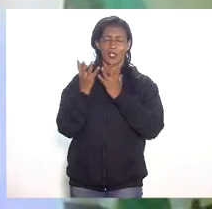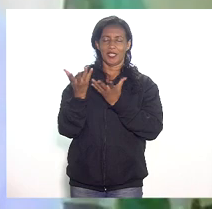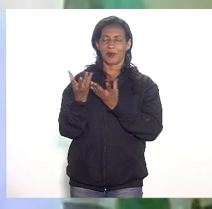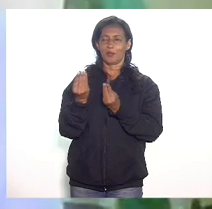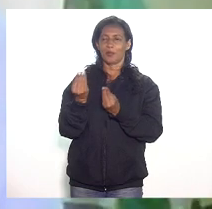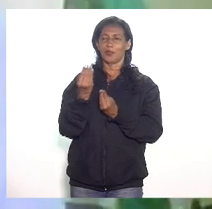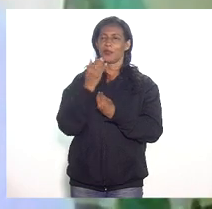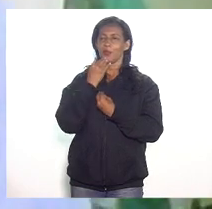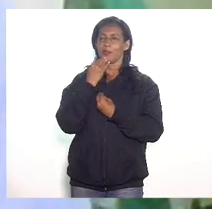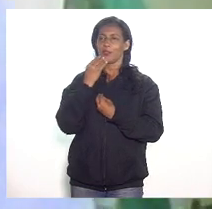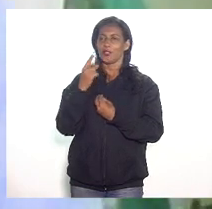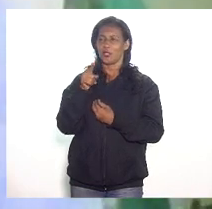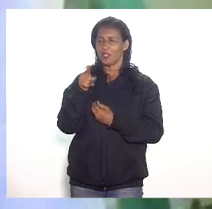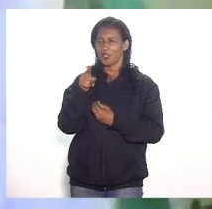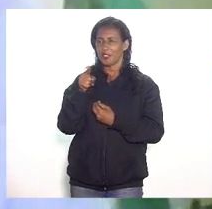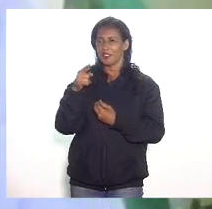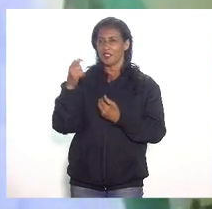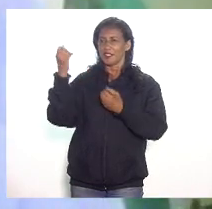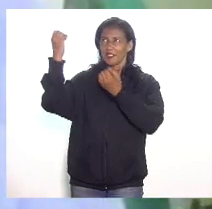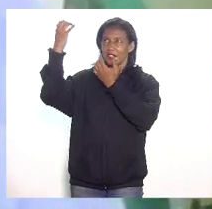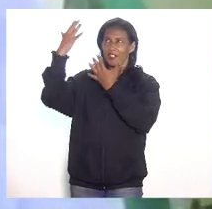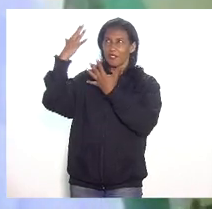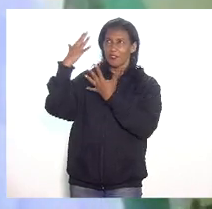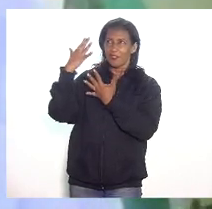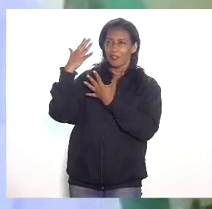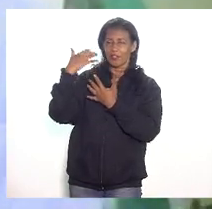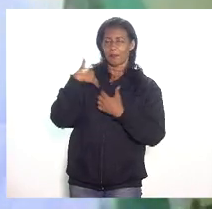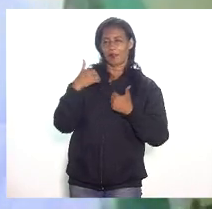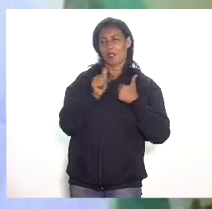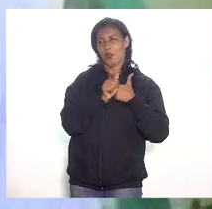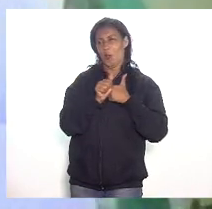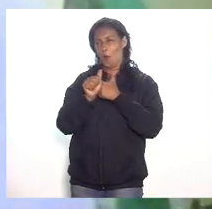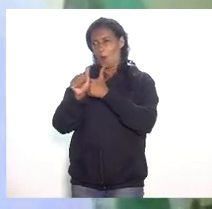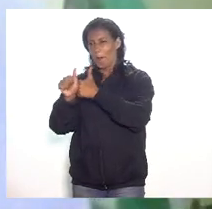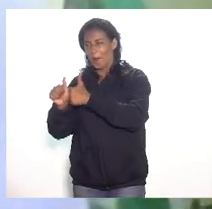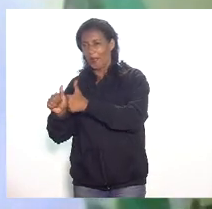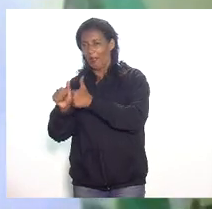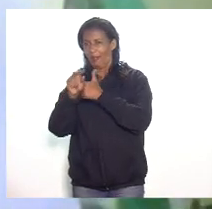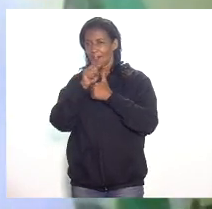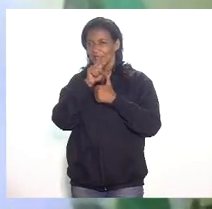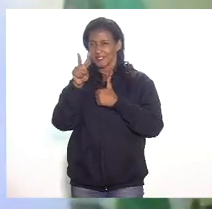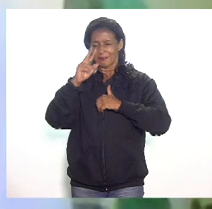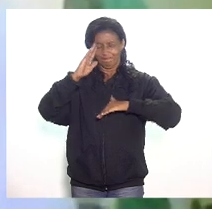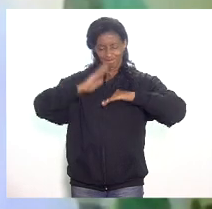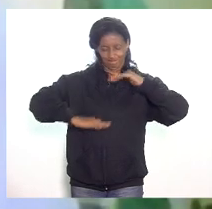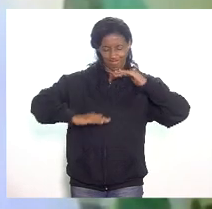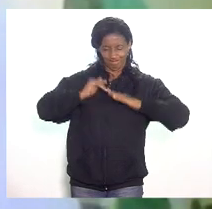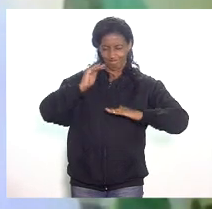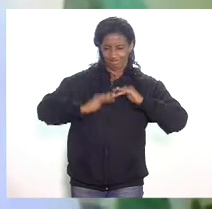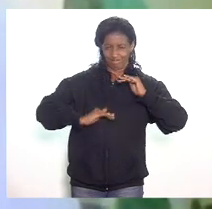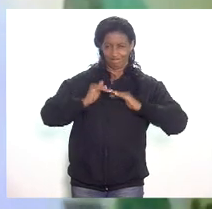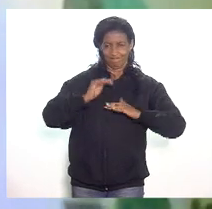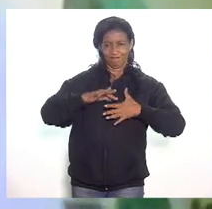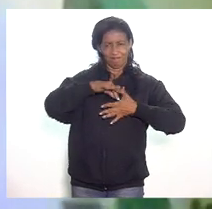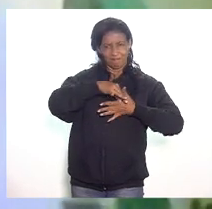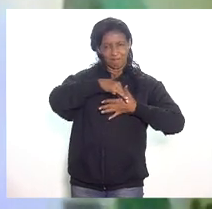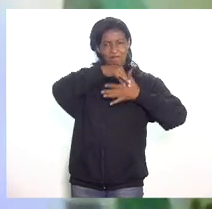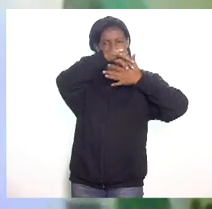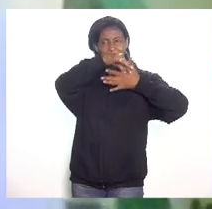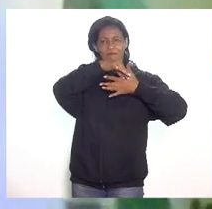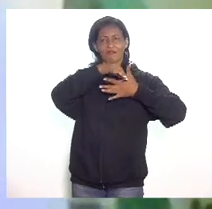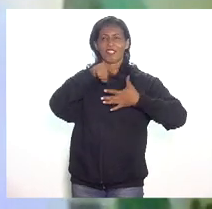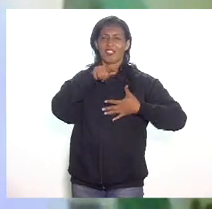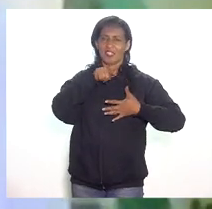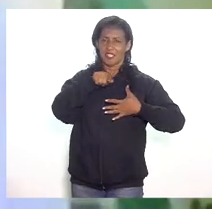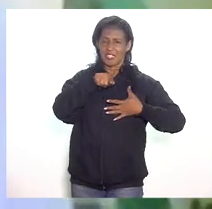possa acompanhar essa liderança que Vossa Excelência tem, essa capacidade de gestão e esse agregador que